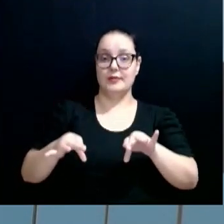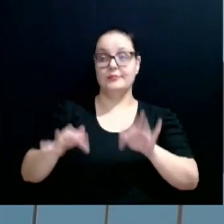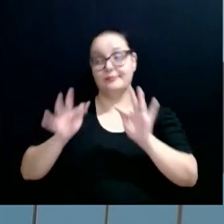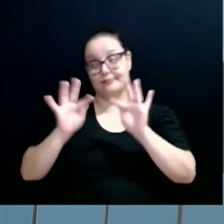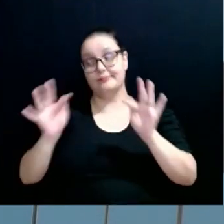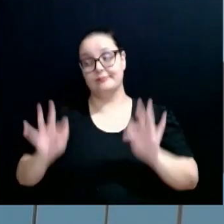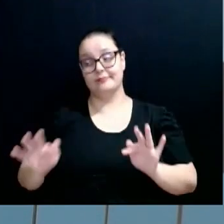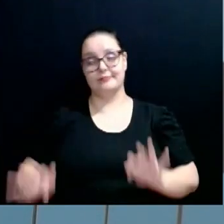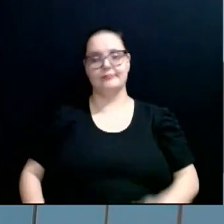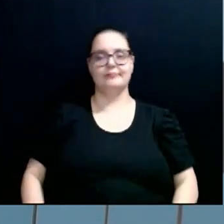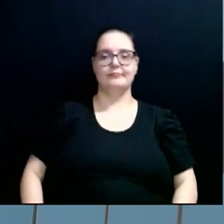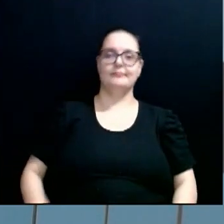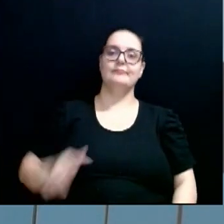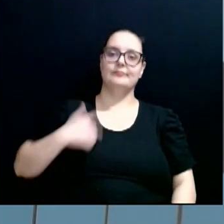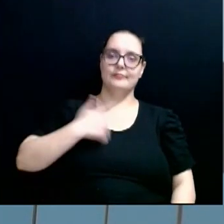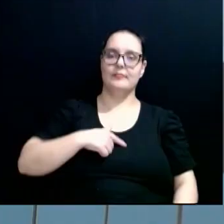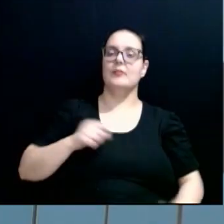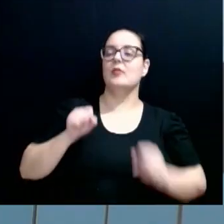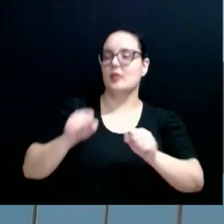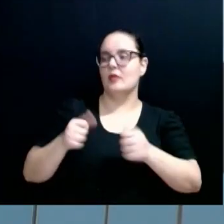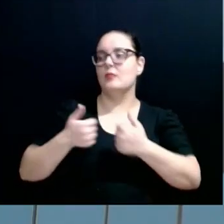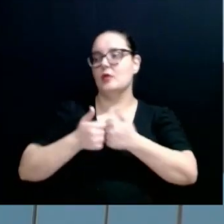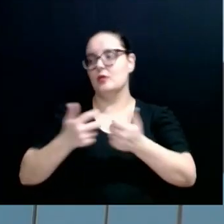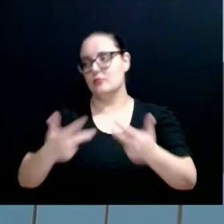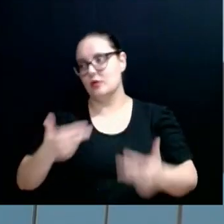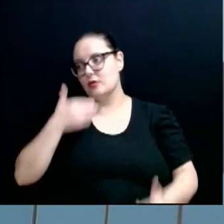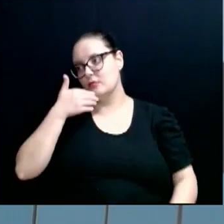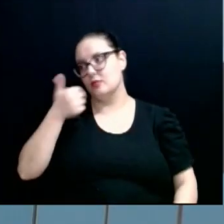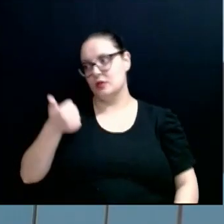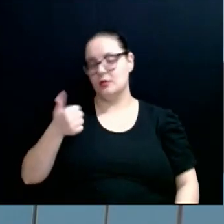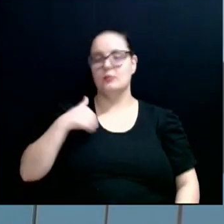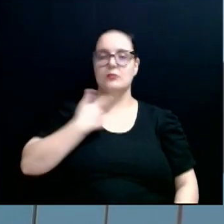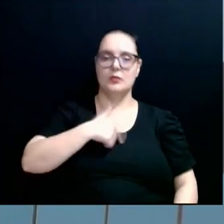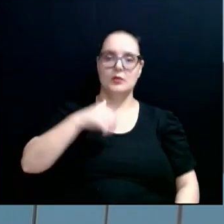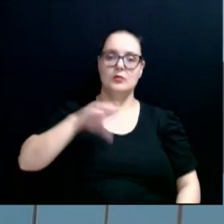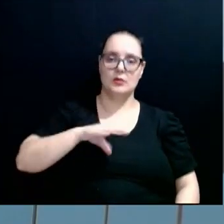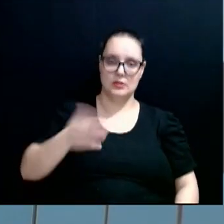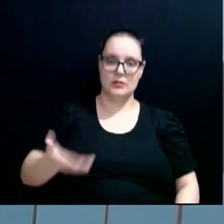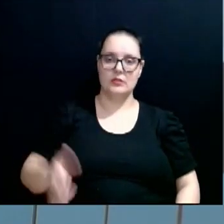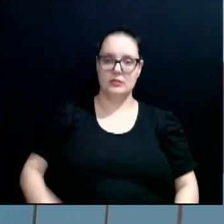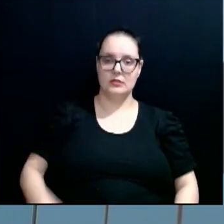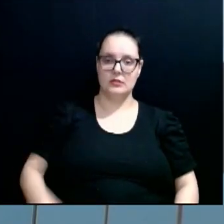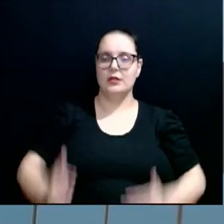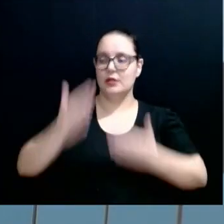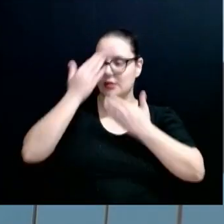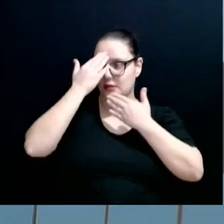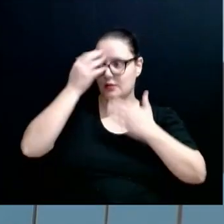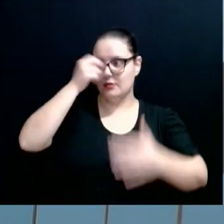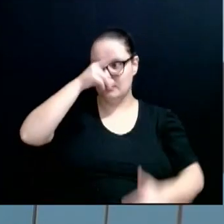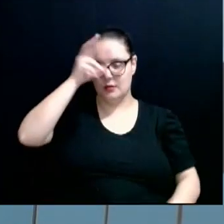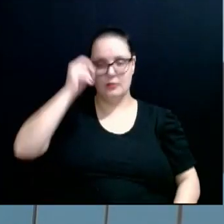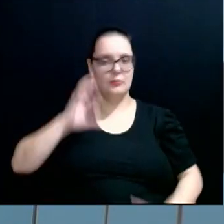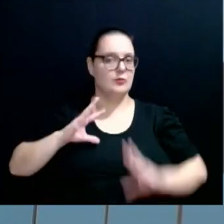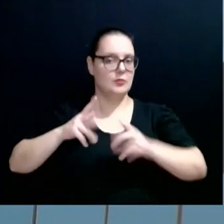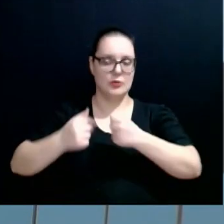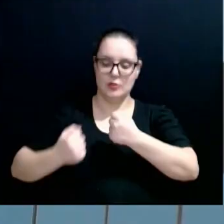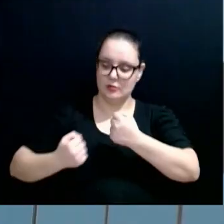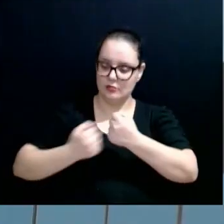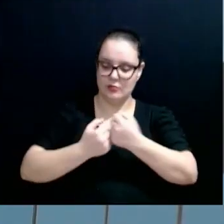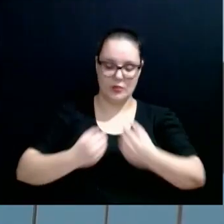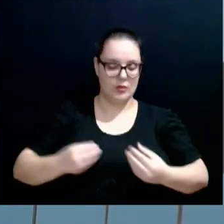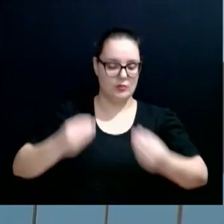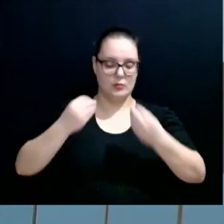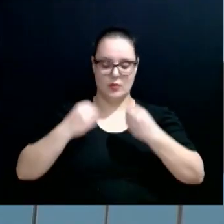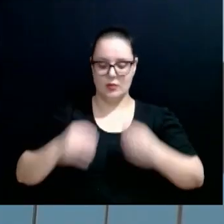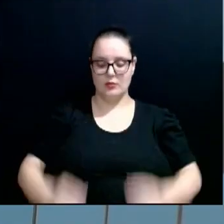gente possa ter um transporte público melhor aí para nossa cidade e agradecer ao prefeito por todo o apoio que deu, né?